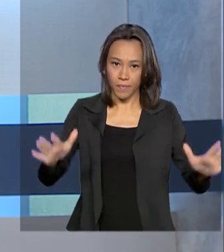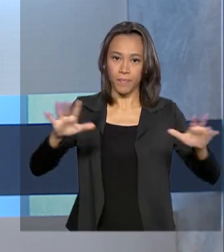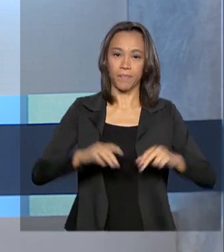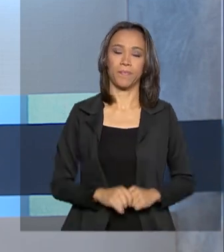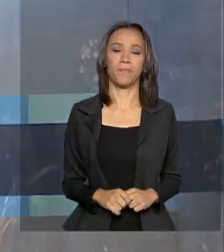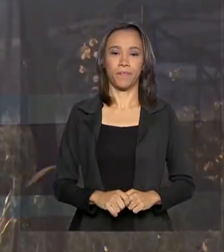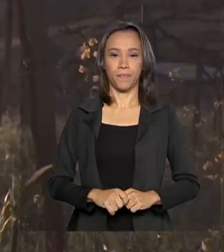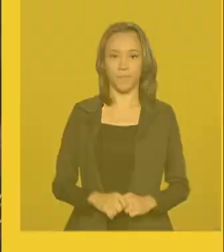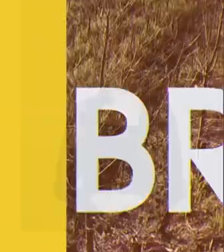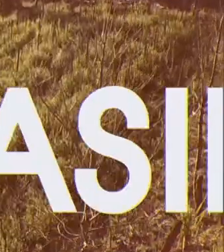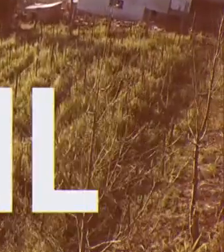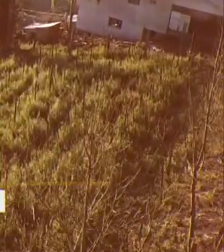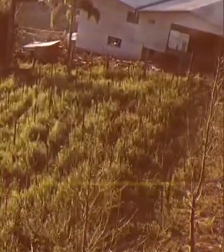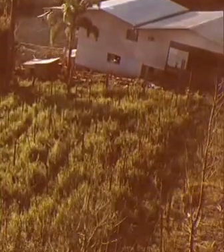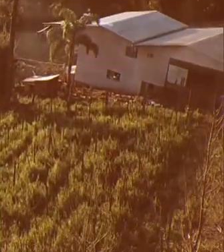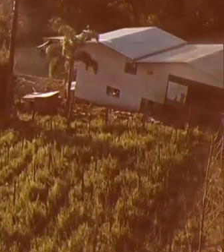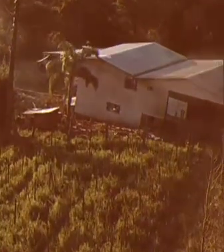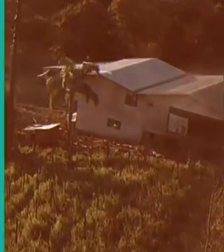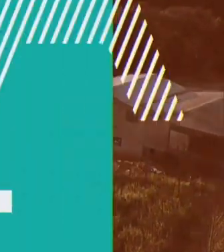ar